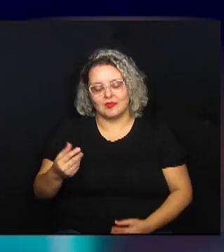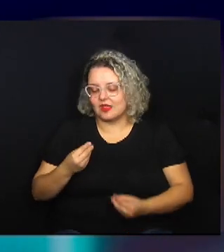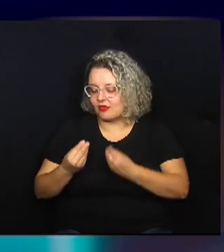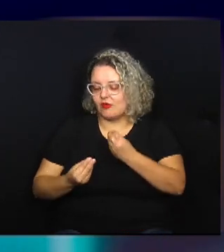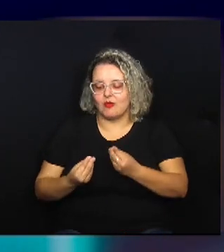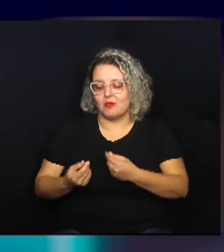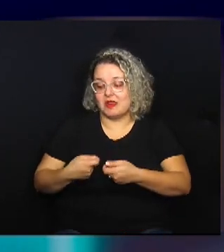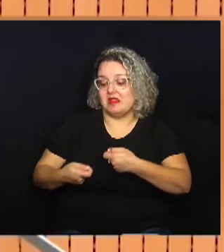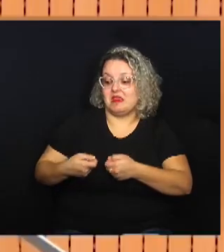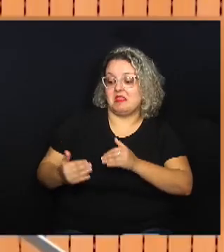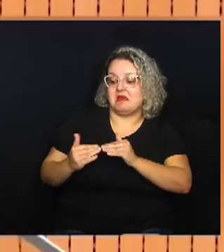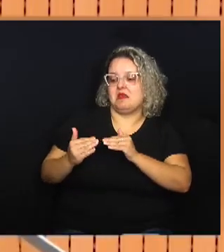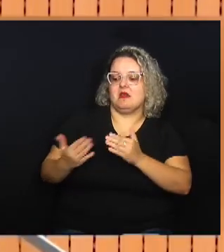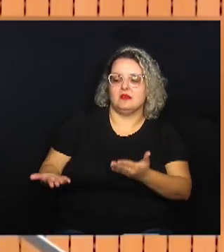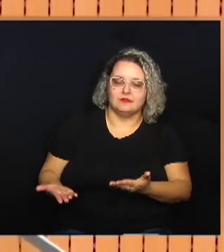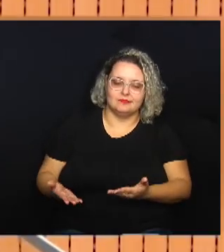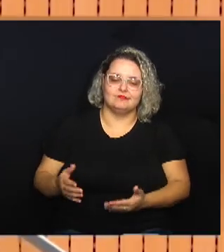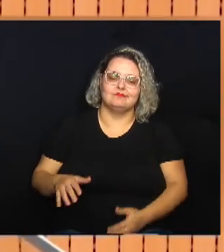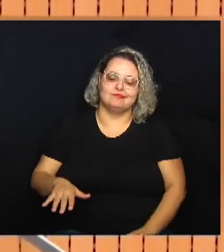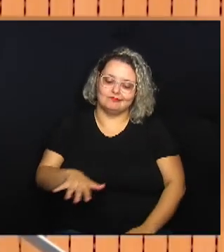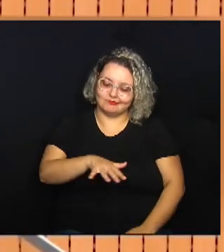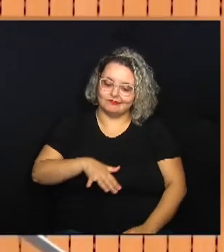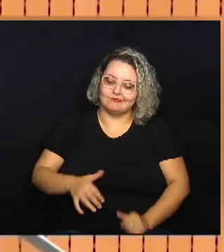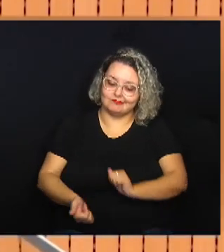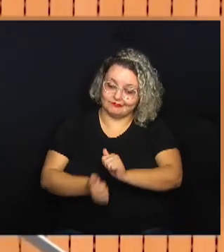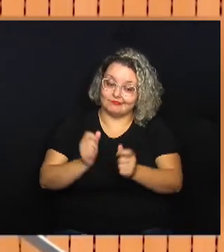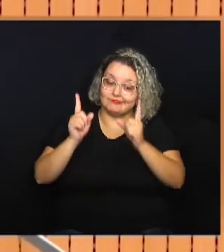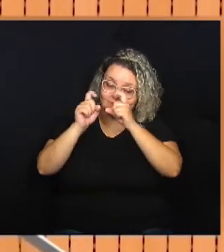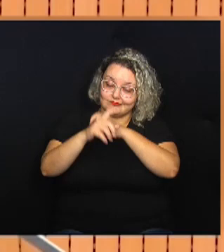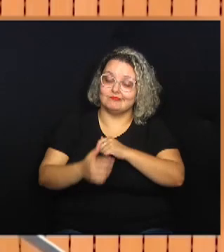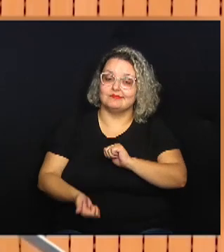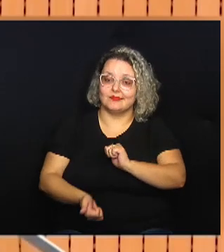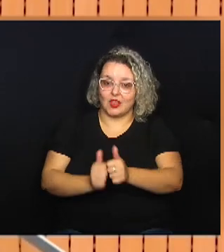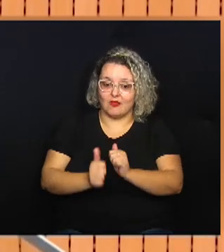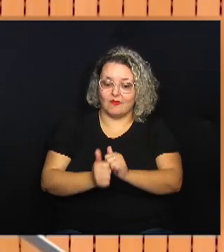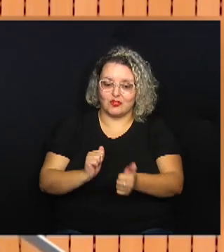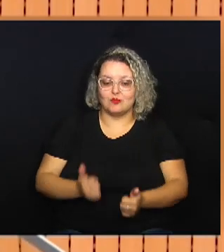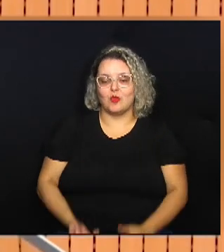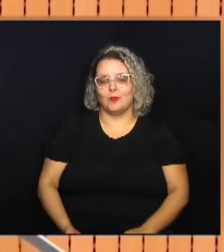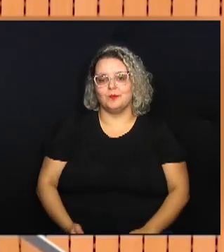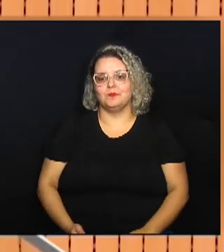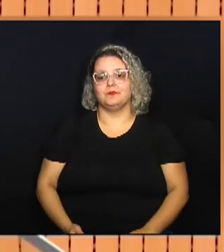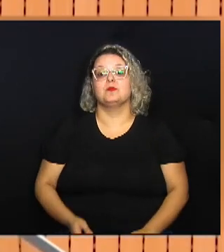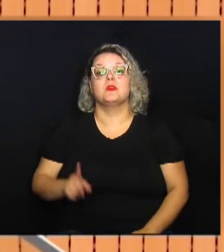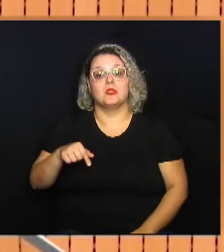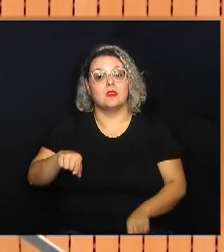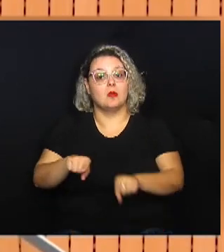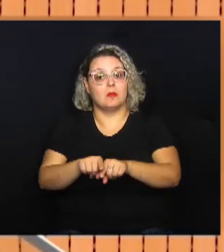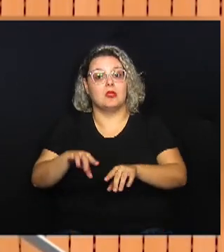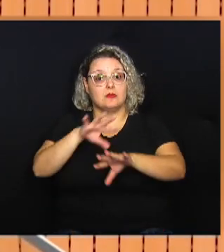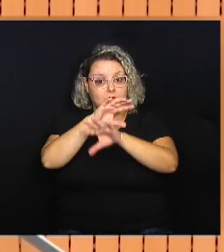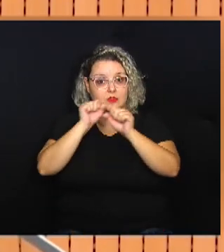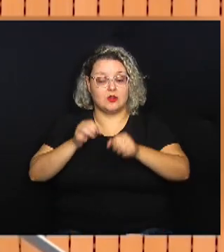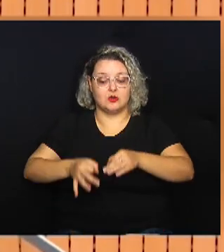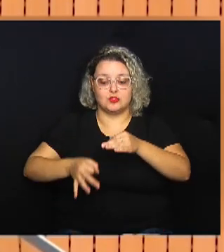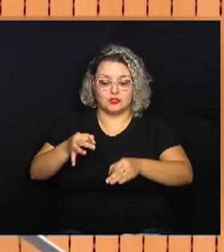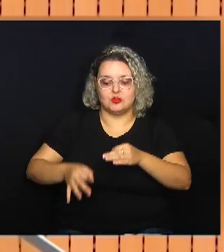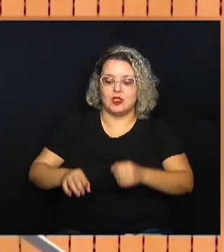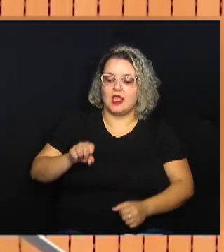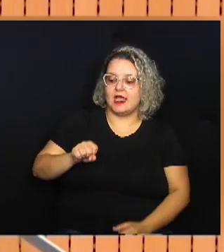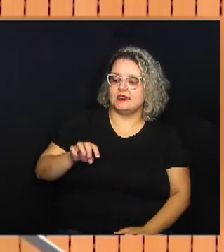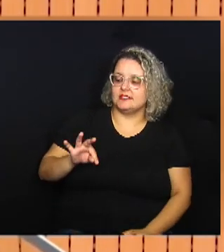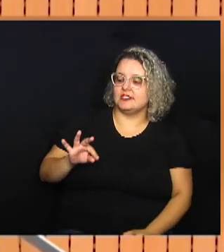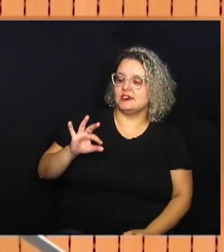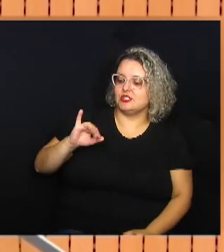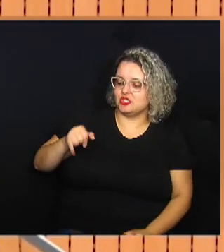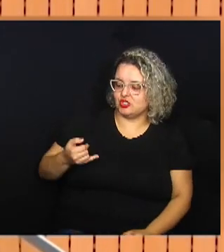como é o futebol do Superior Tribunal de Justiça desportiva o STJD